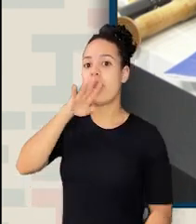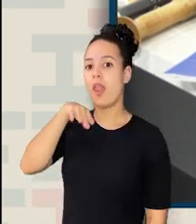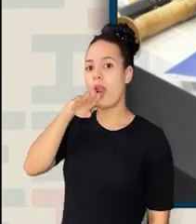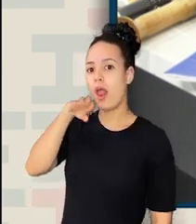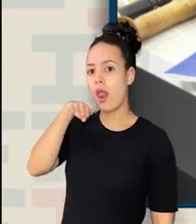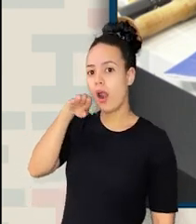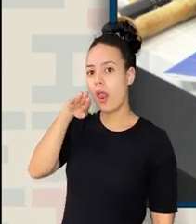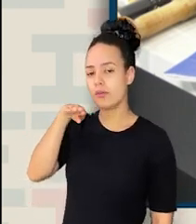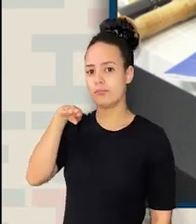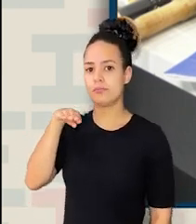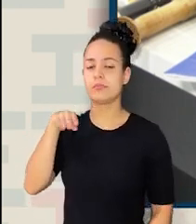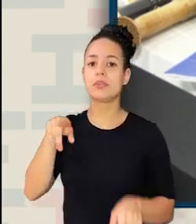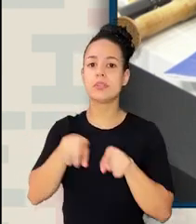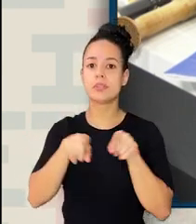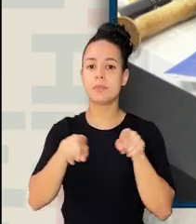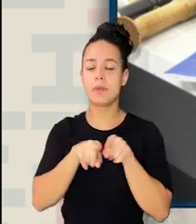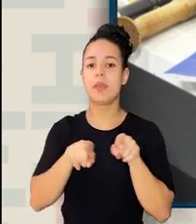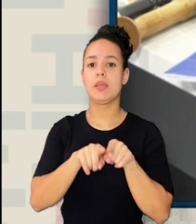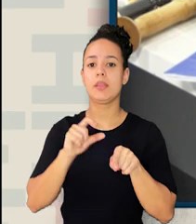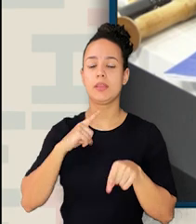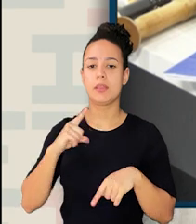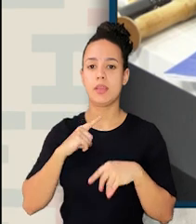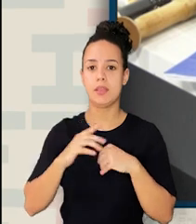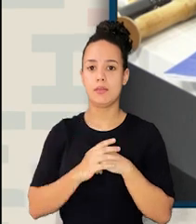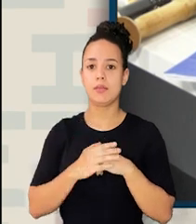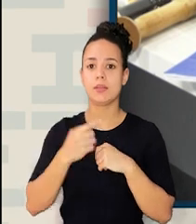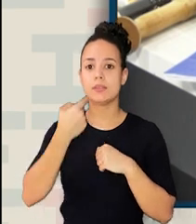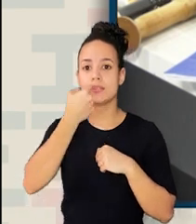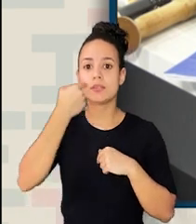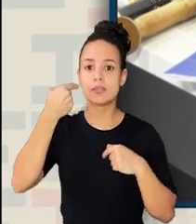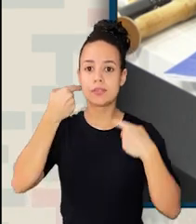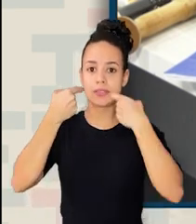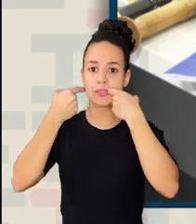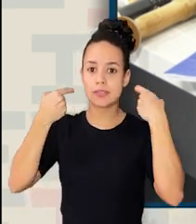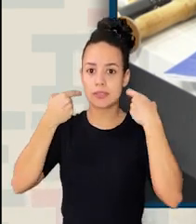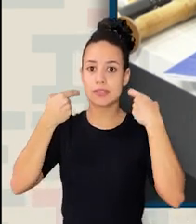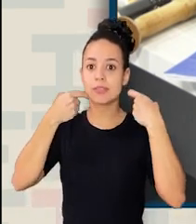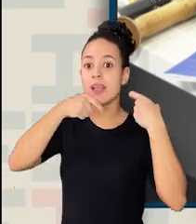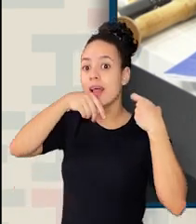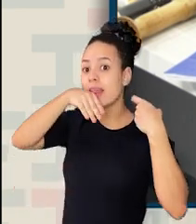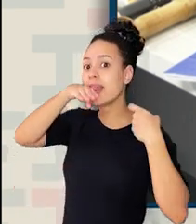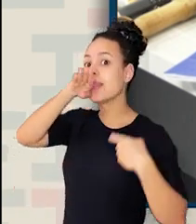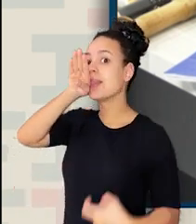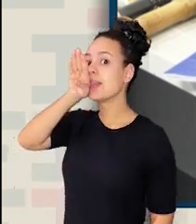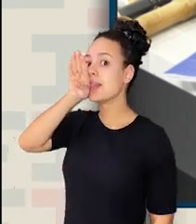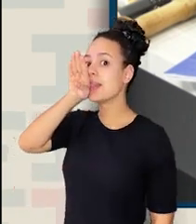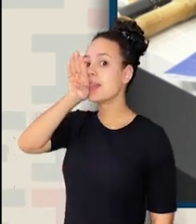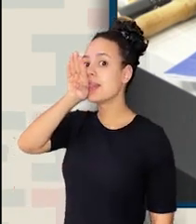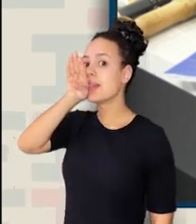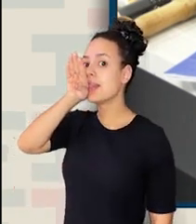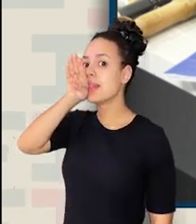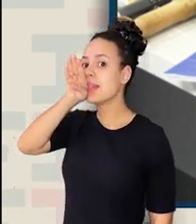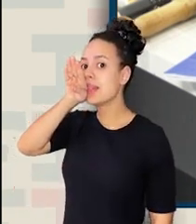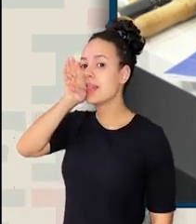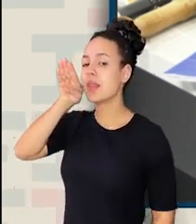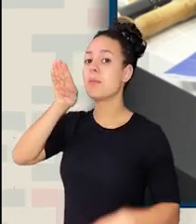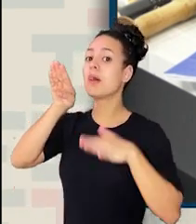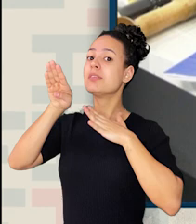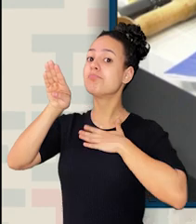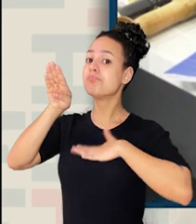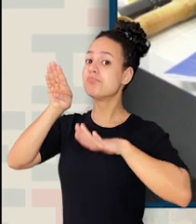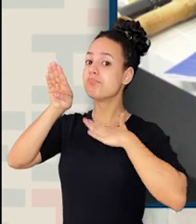com as laterais apoiadas nos seus molares superiores, de uma forma